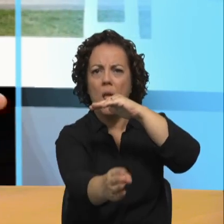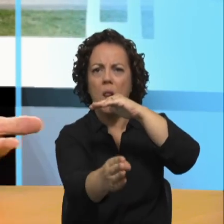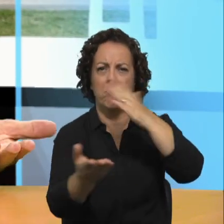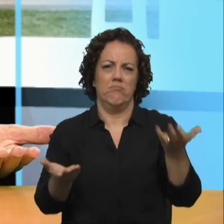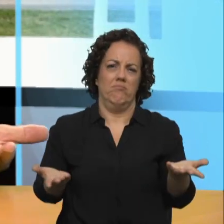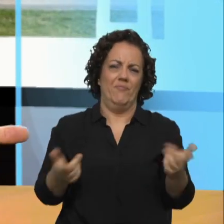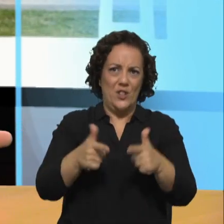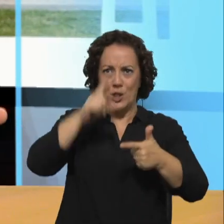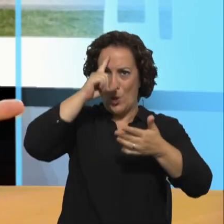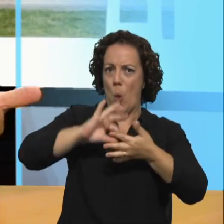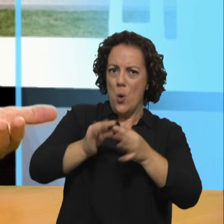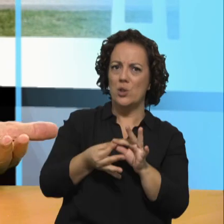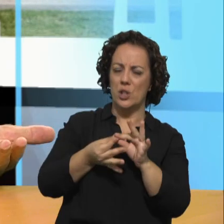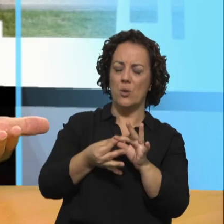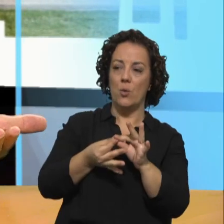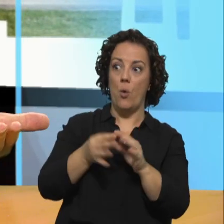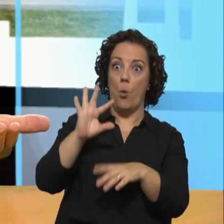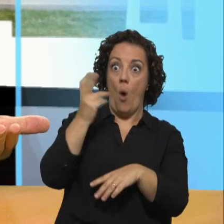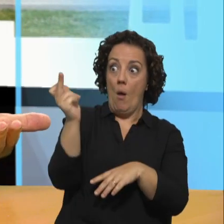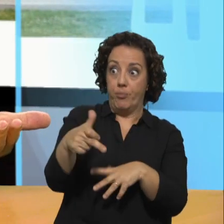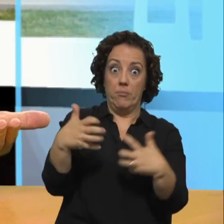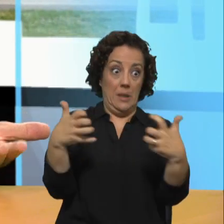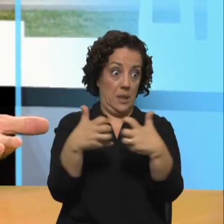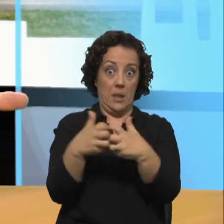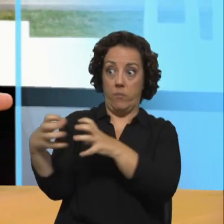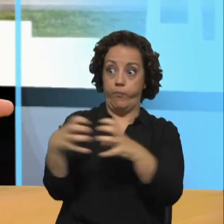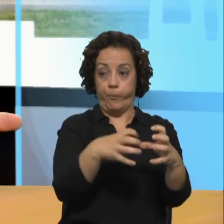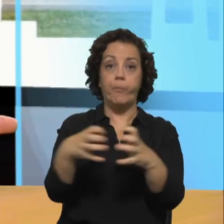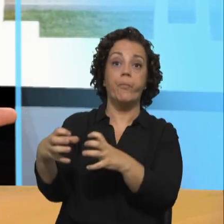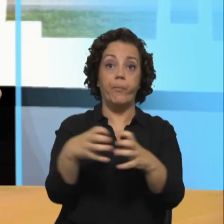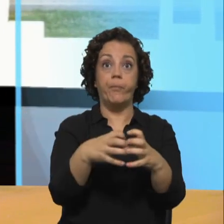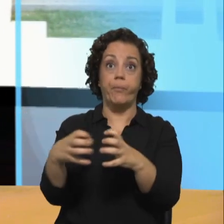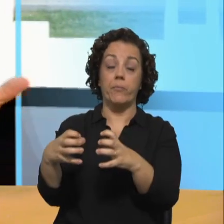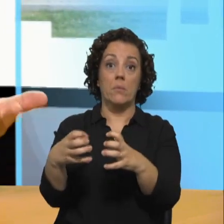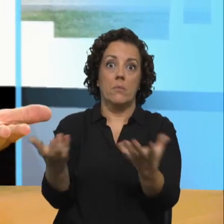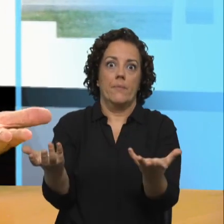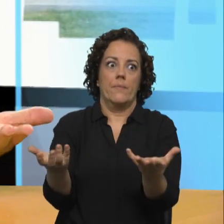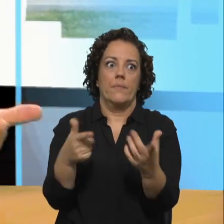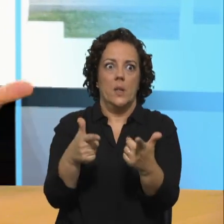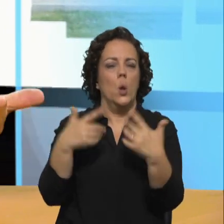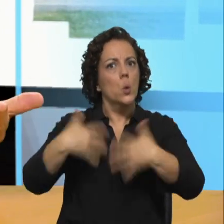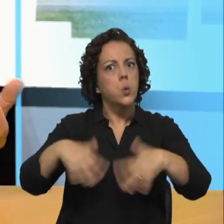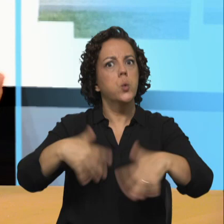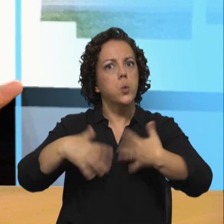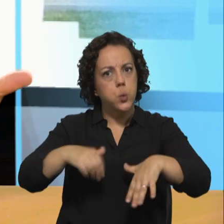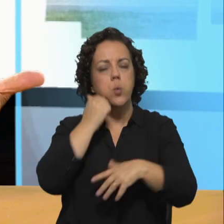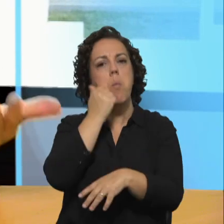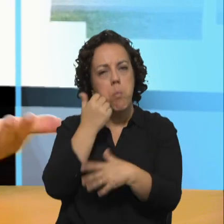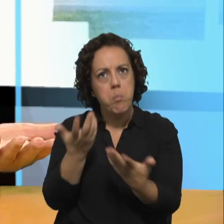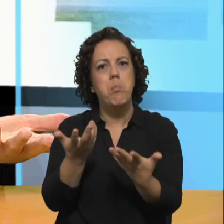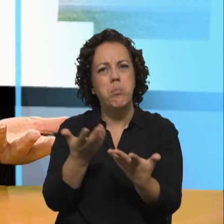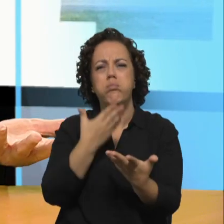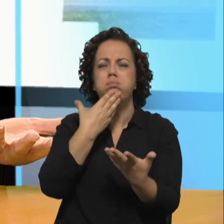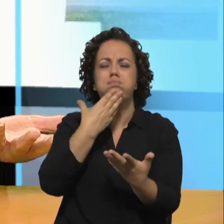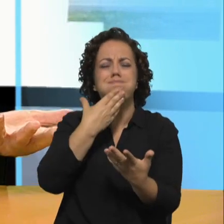é lógico que quando há um combate, é um combate cruel, é um combate